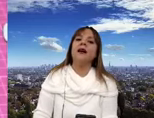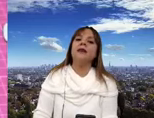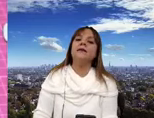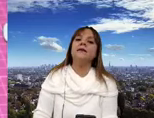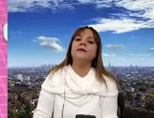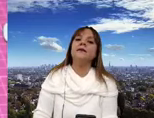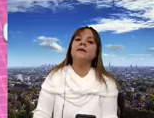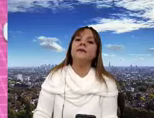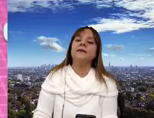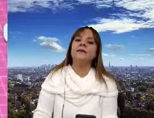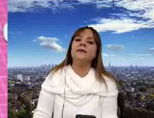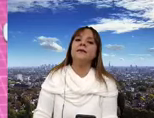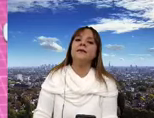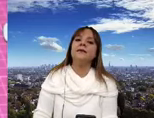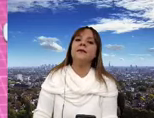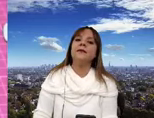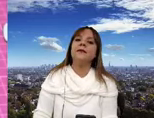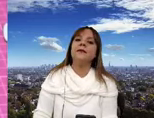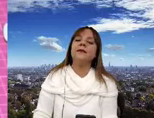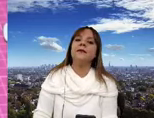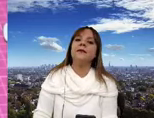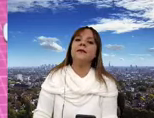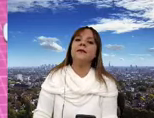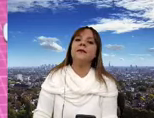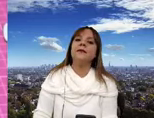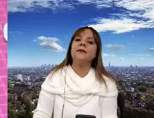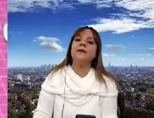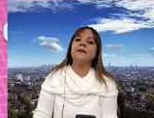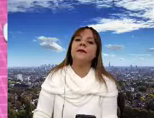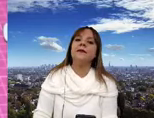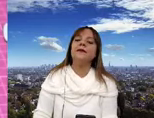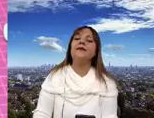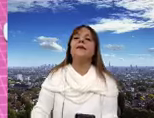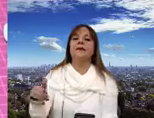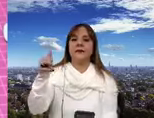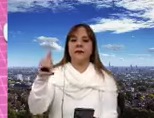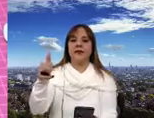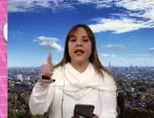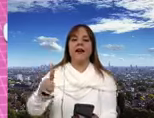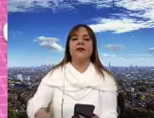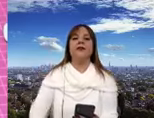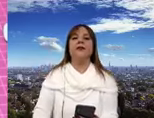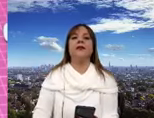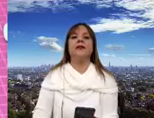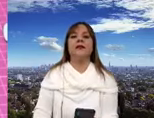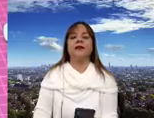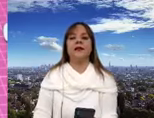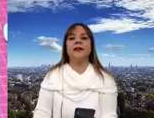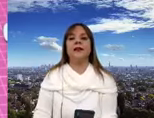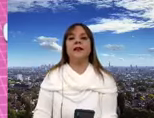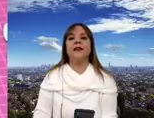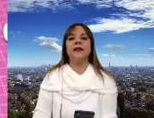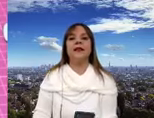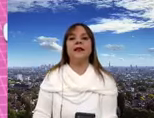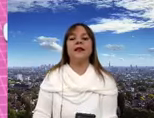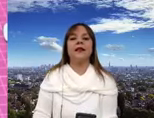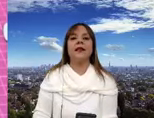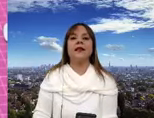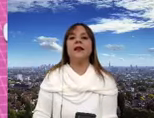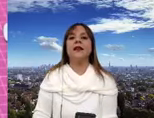Isso. O olho desse ursinho é de 13 milímetros. Certo. Então, eu vou colocar ele aqui, ó. Tá vendo aqui no